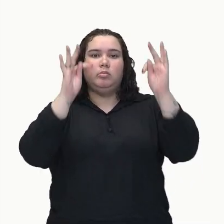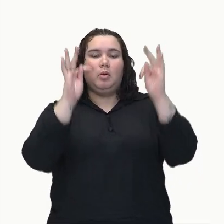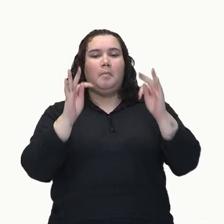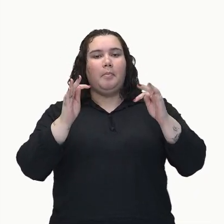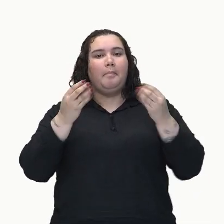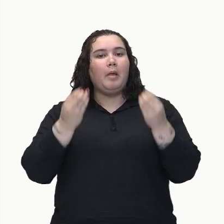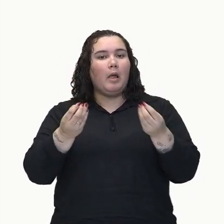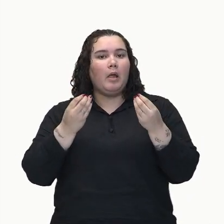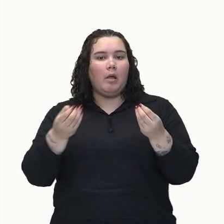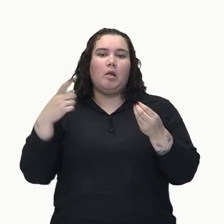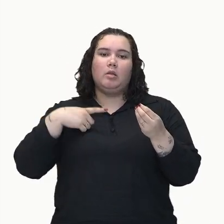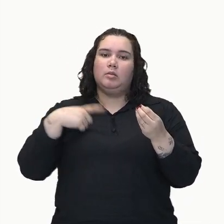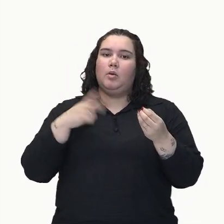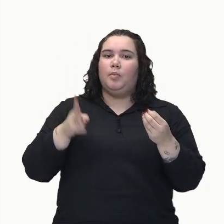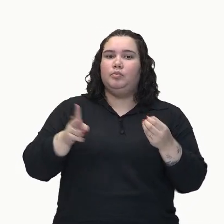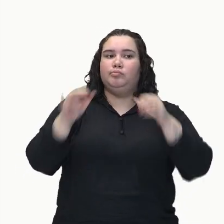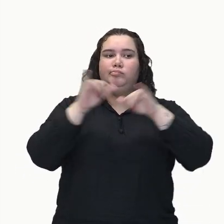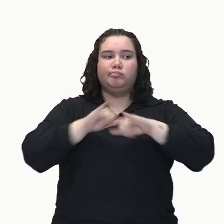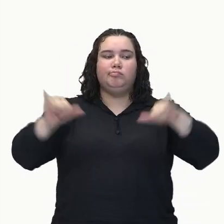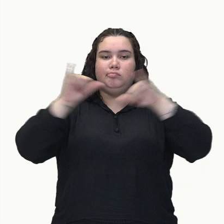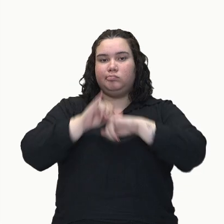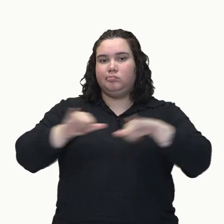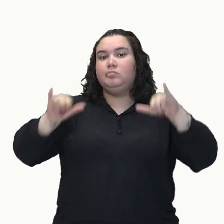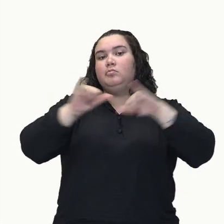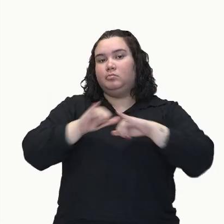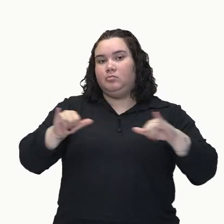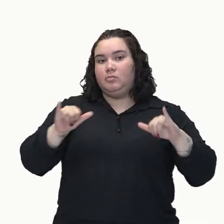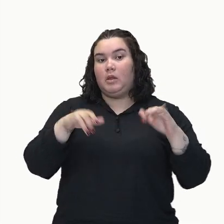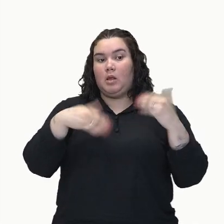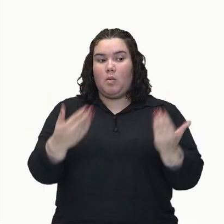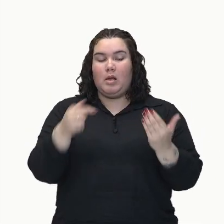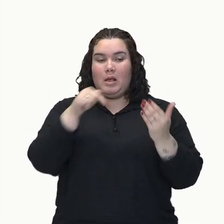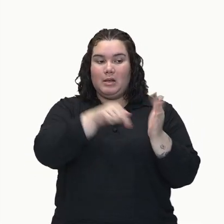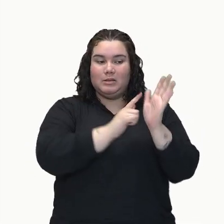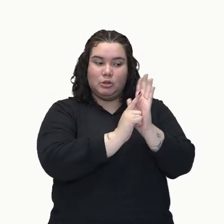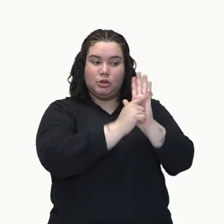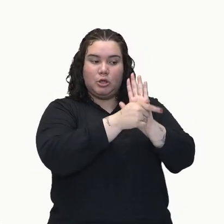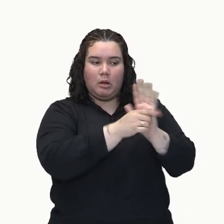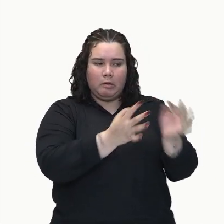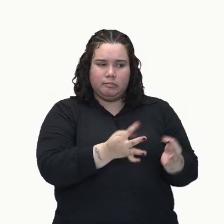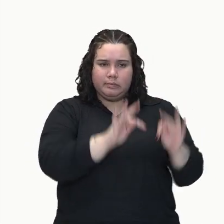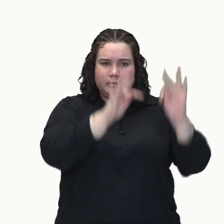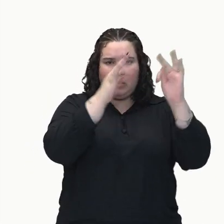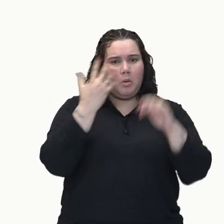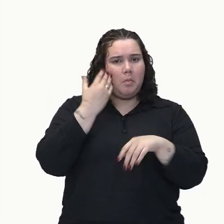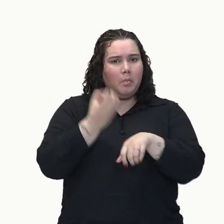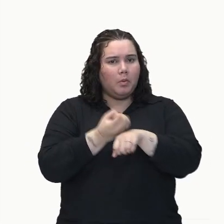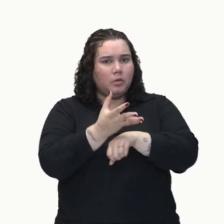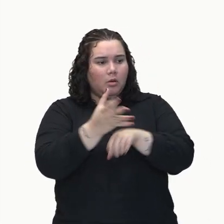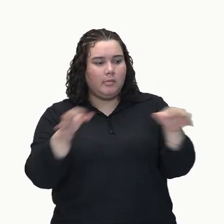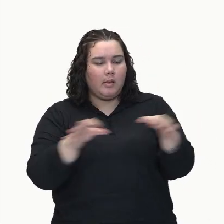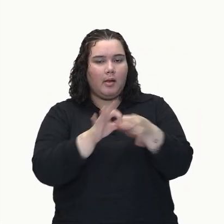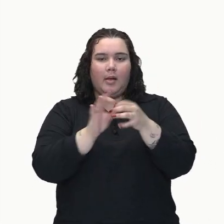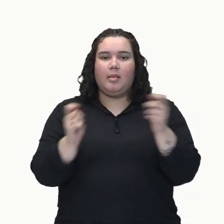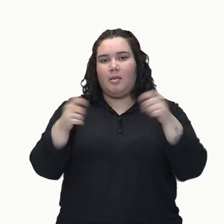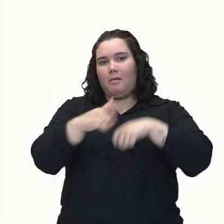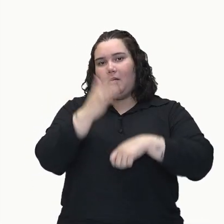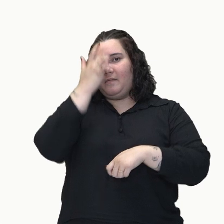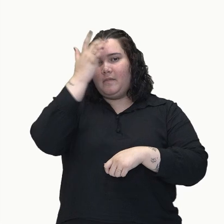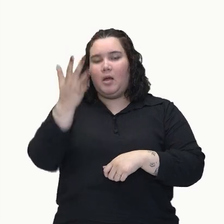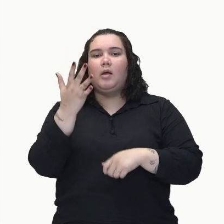continuar sendo divulgado. E encontrar num gênero tão atual, né, como o podcast, esse elemento ajuda com que